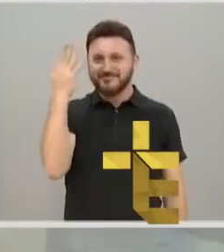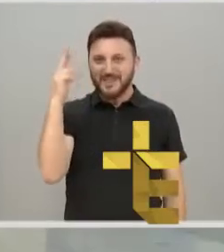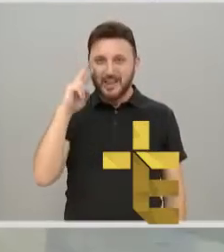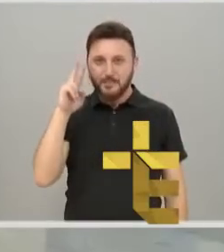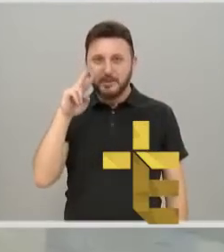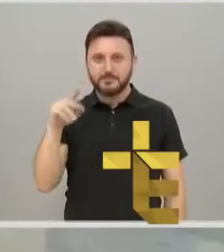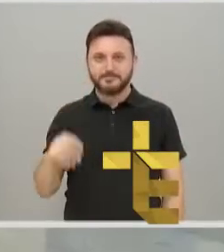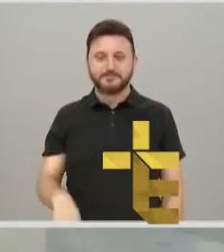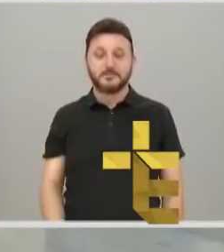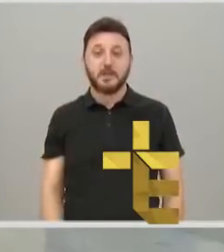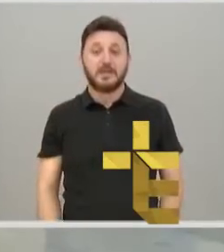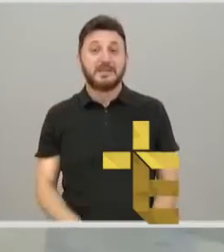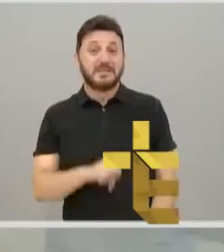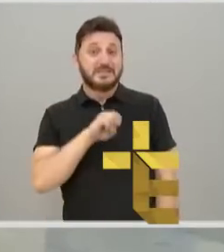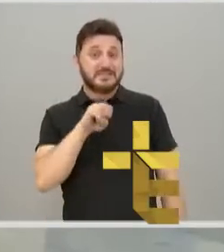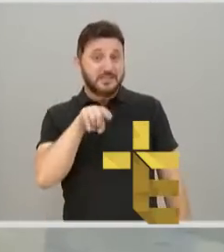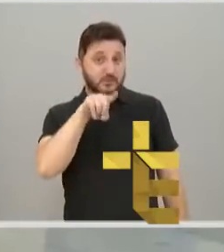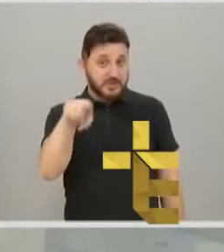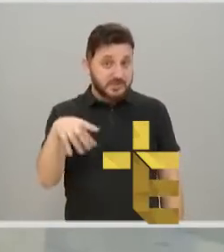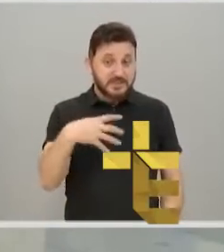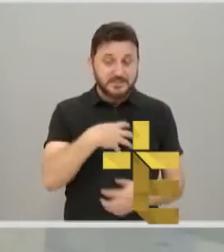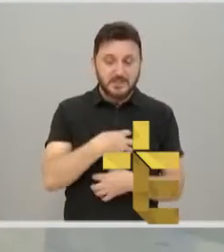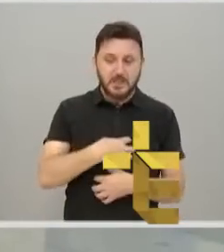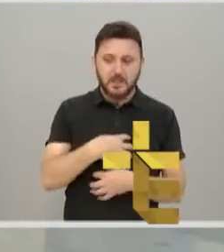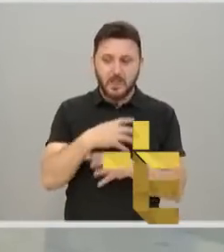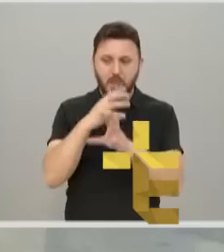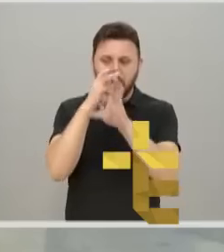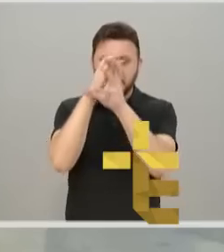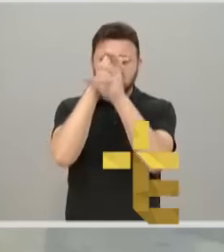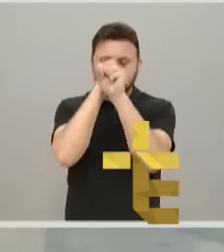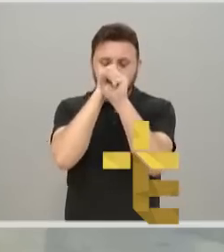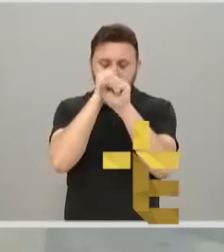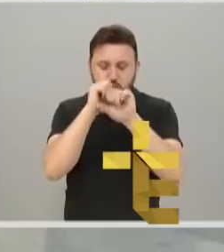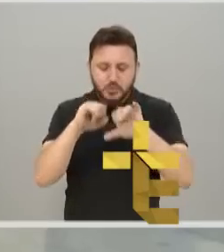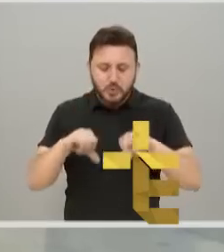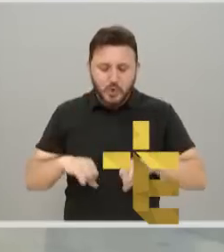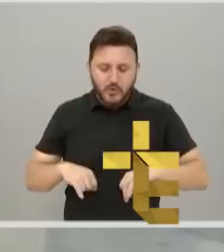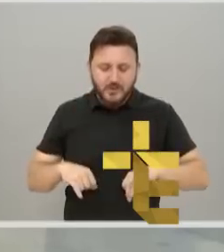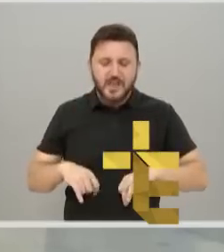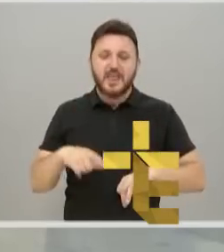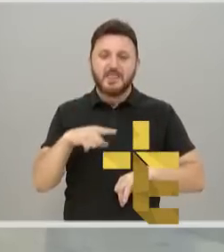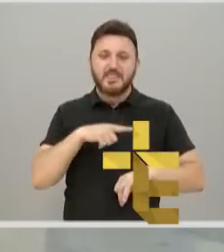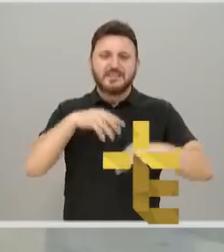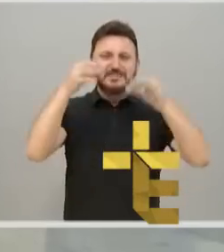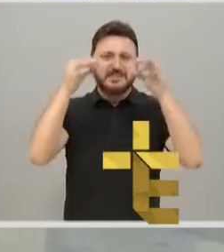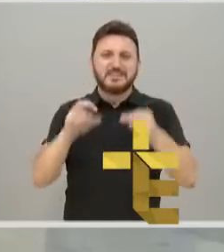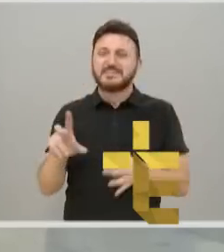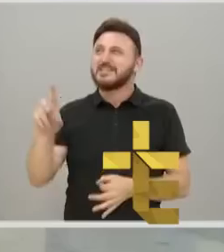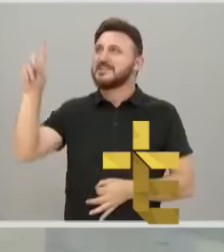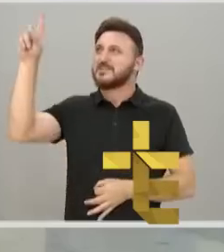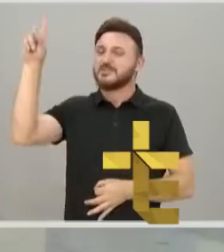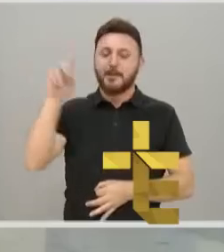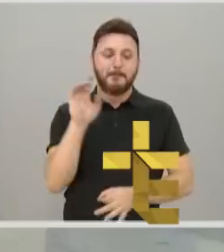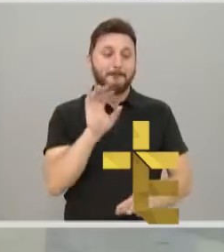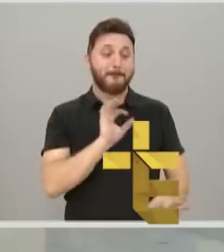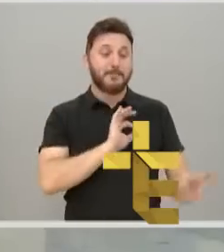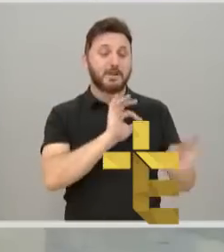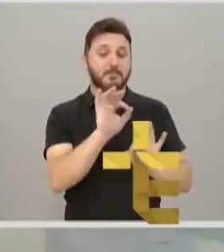se você sente a noite escura, tenha certeza que Deus está trabalhando algo maravilhoso em você.